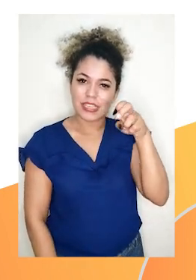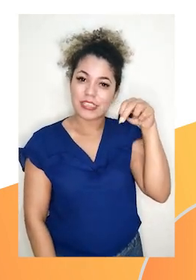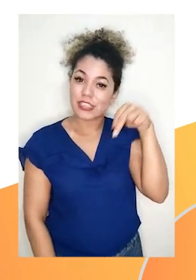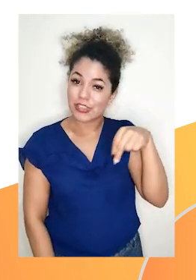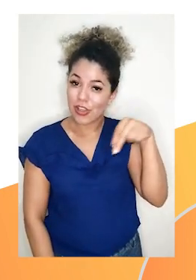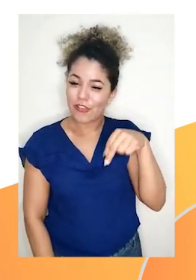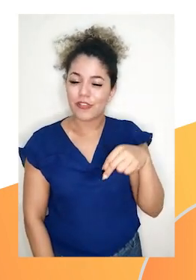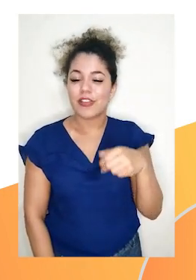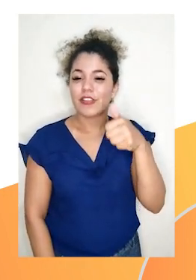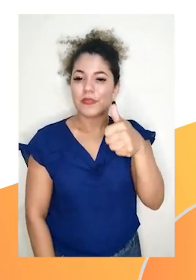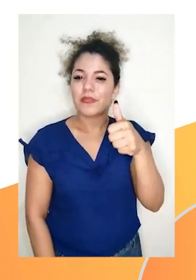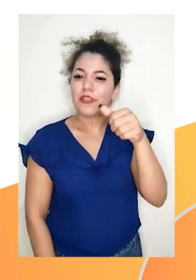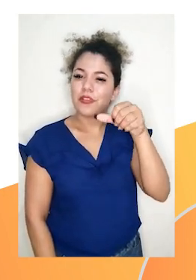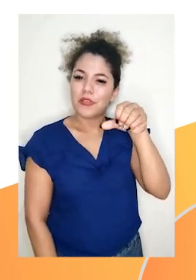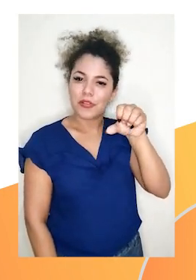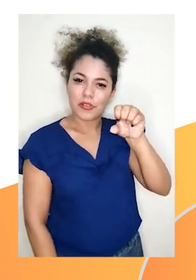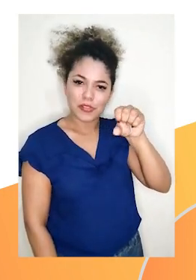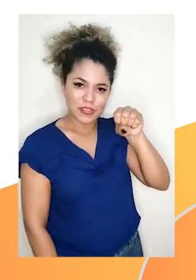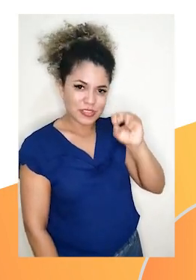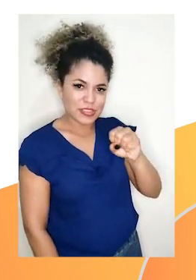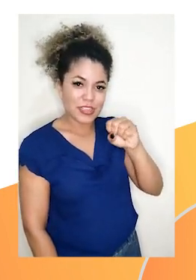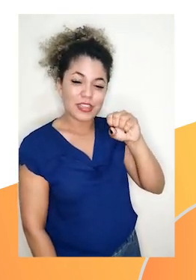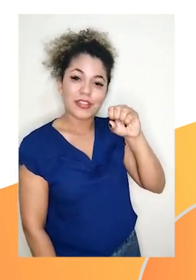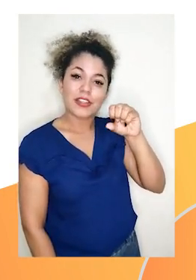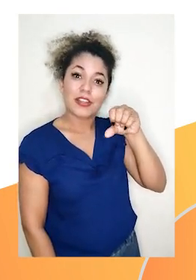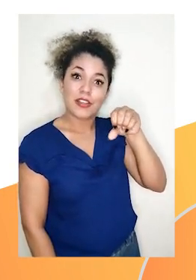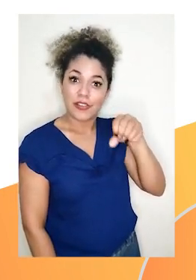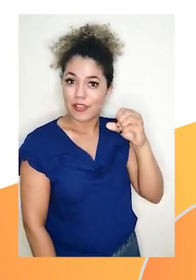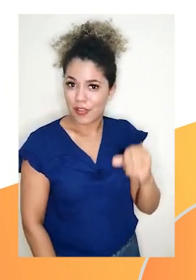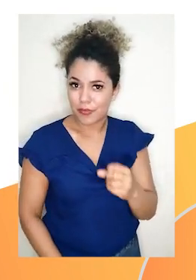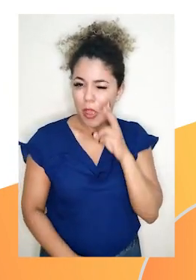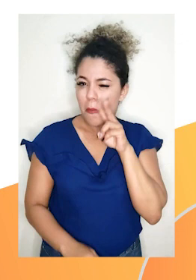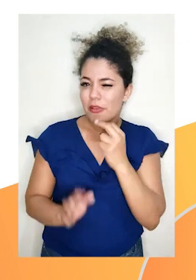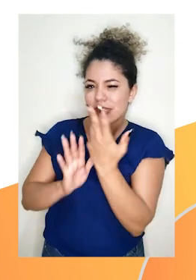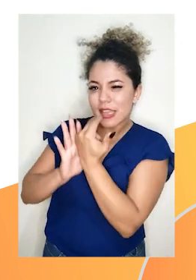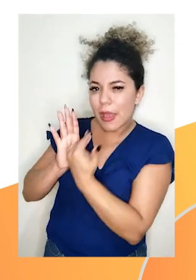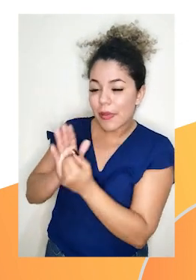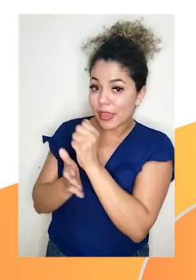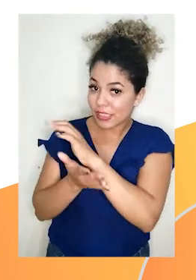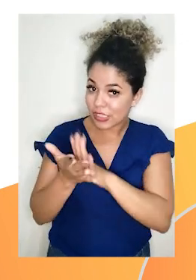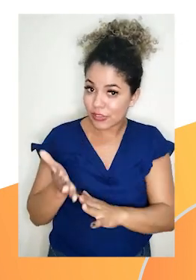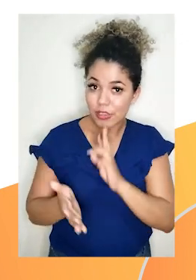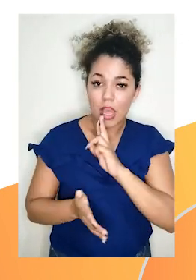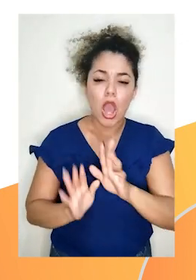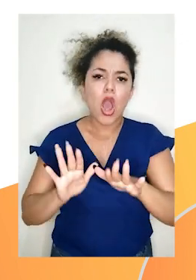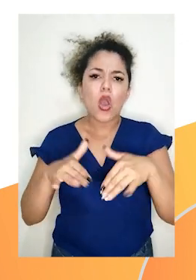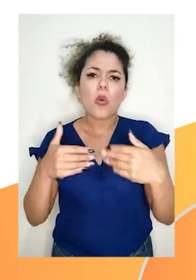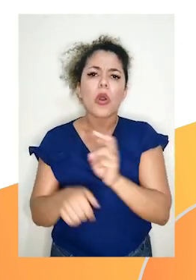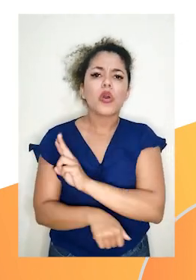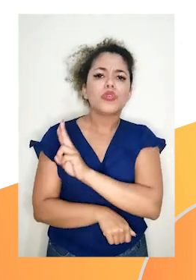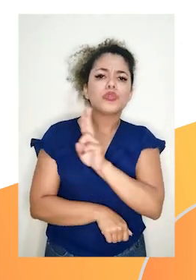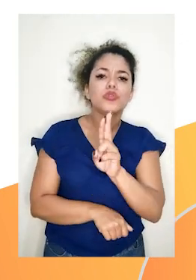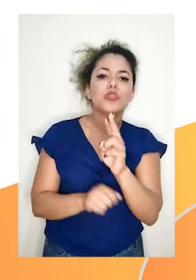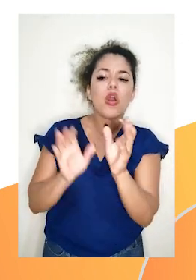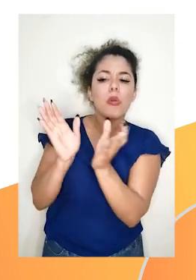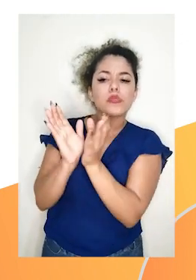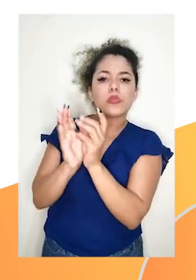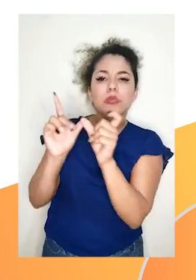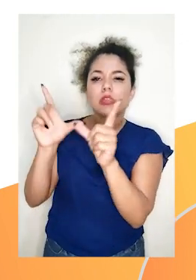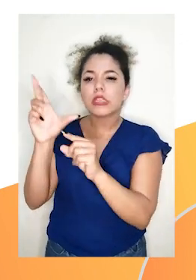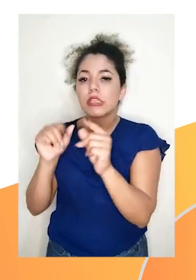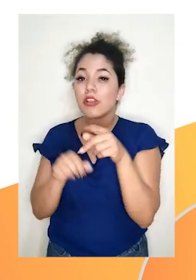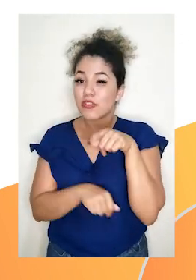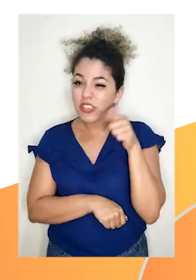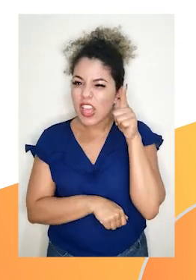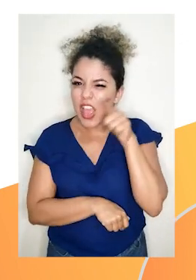alguns exercícios? Observe a imagem ao lado. Qual é o nome da constelação observada? Será que você